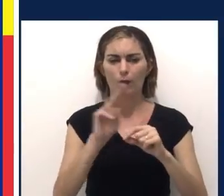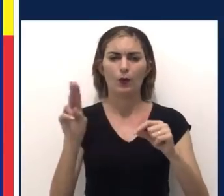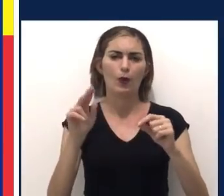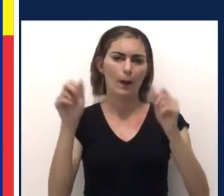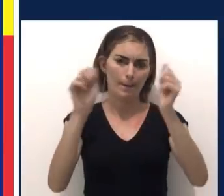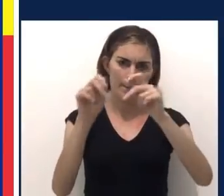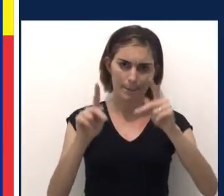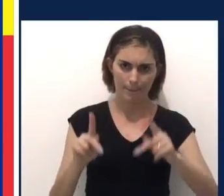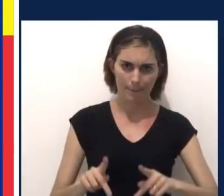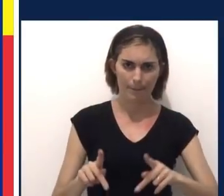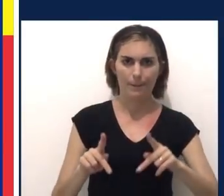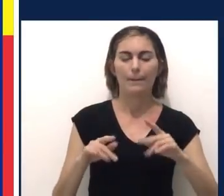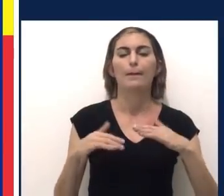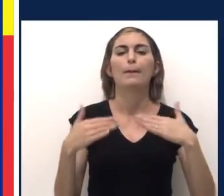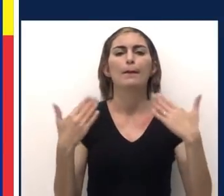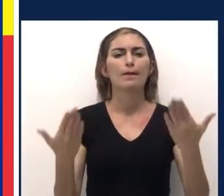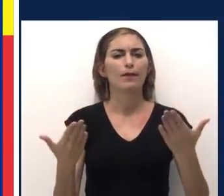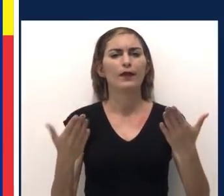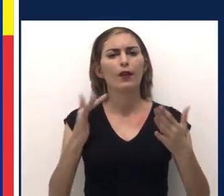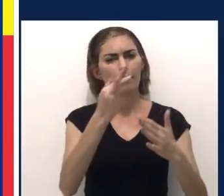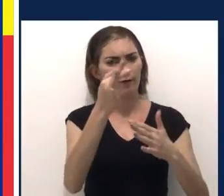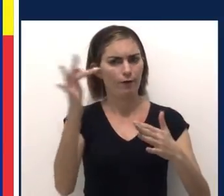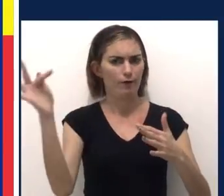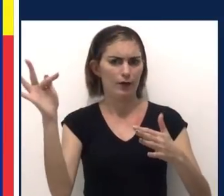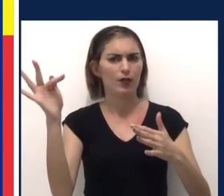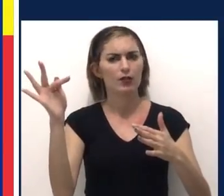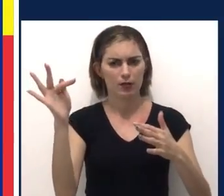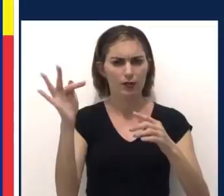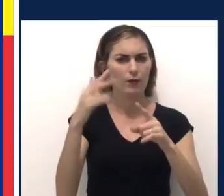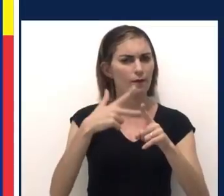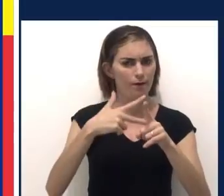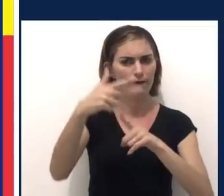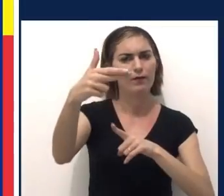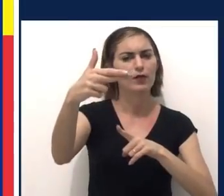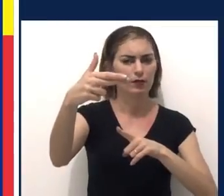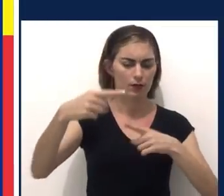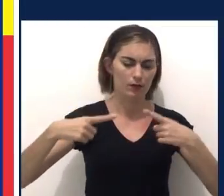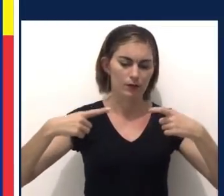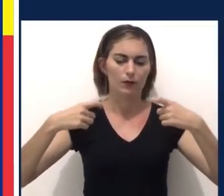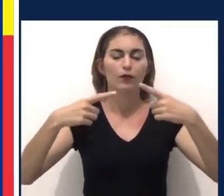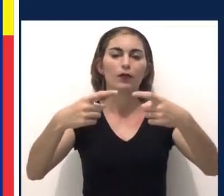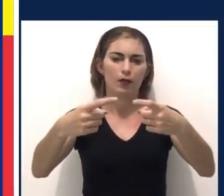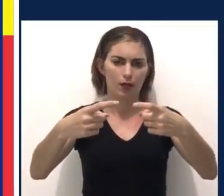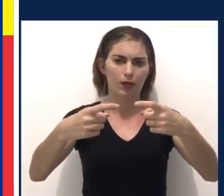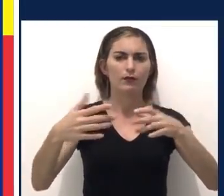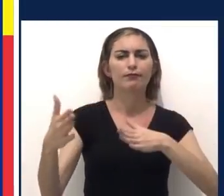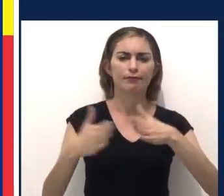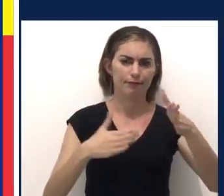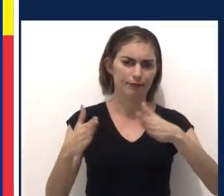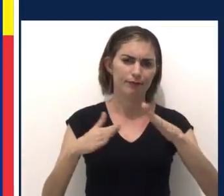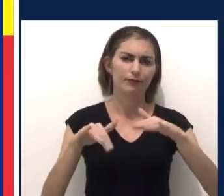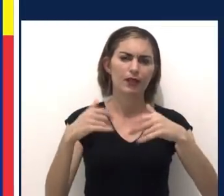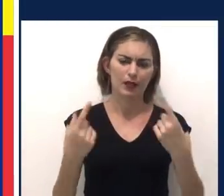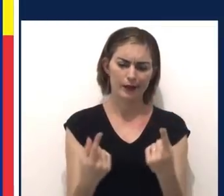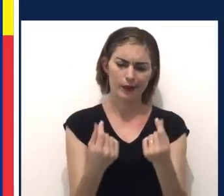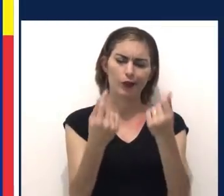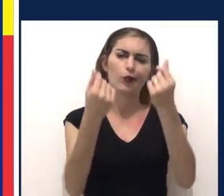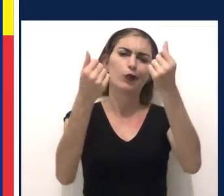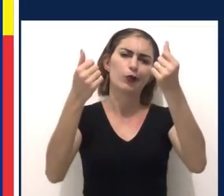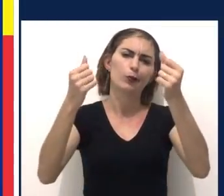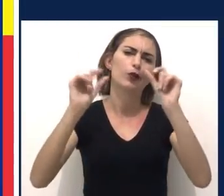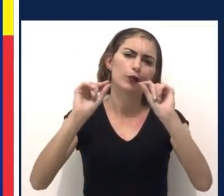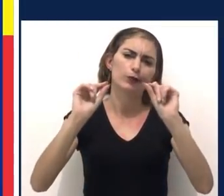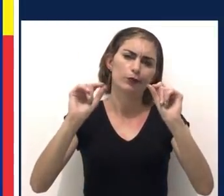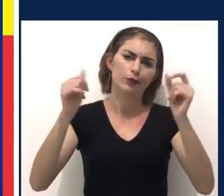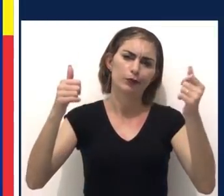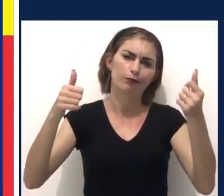Westfália. A Paz de Westfália. Então, a França foi uma das vencedoras da guerra. Entretanto, sua